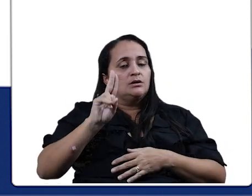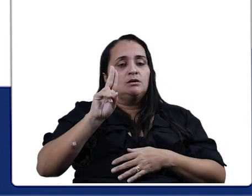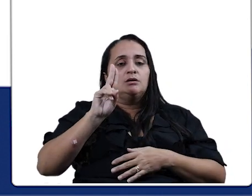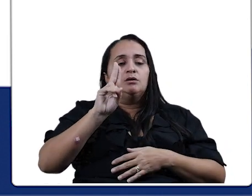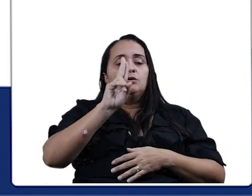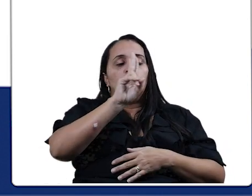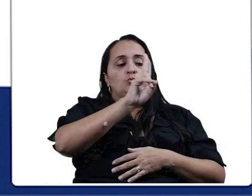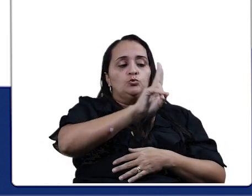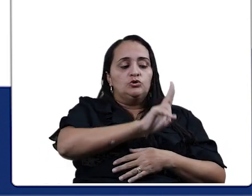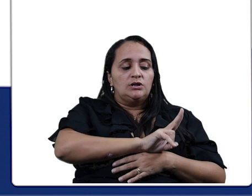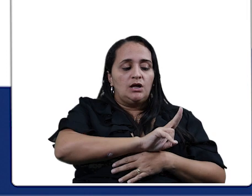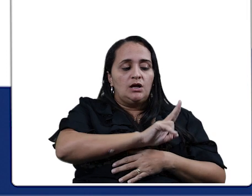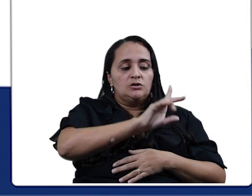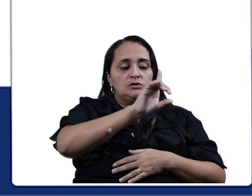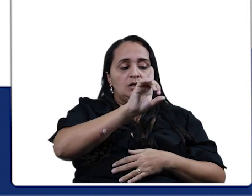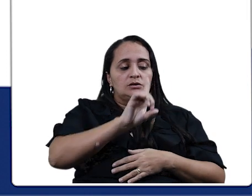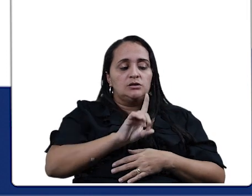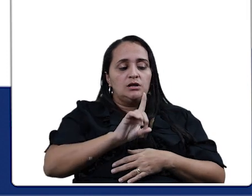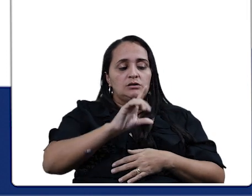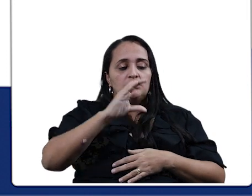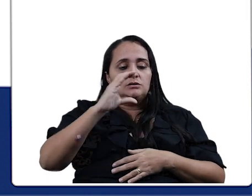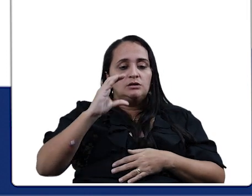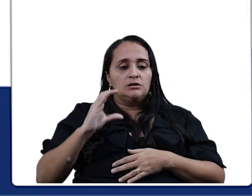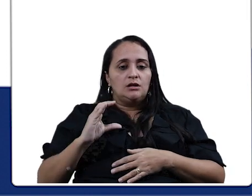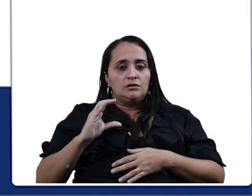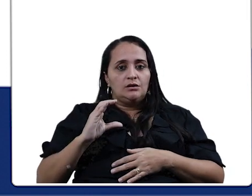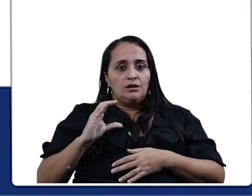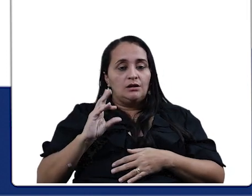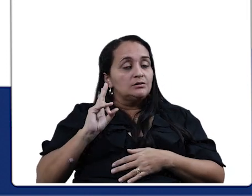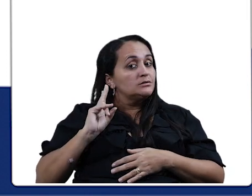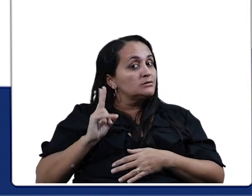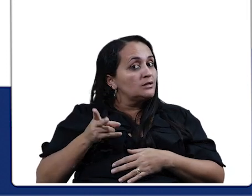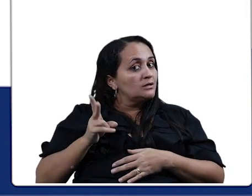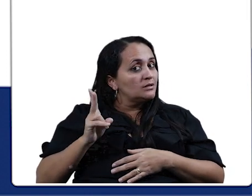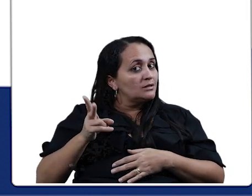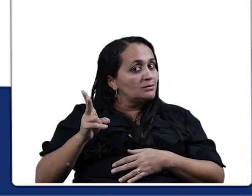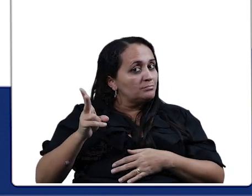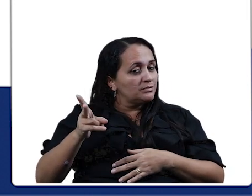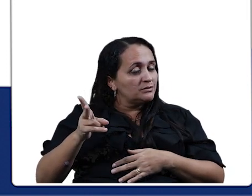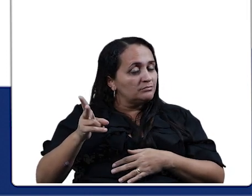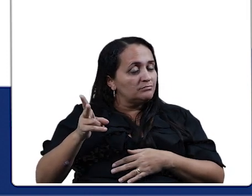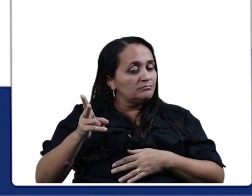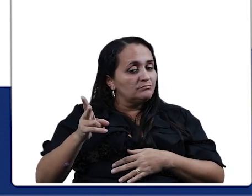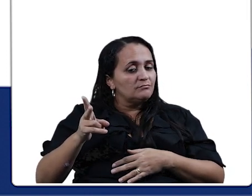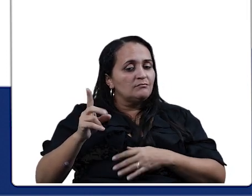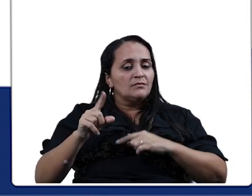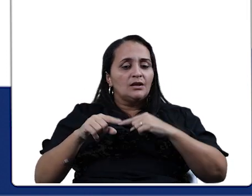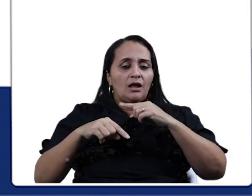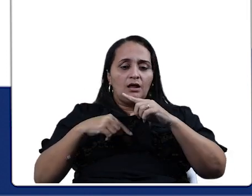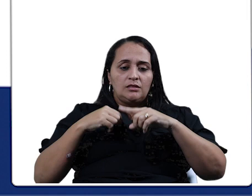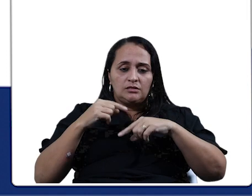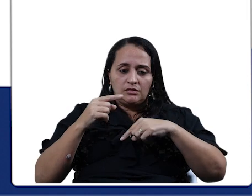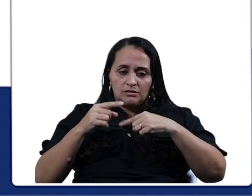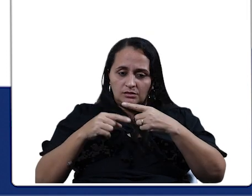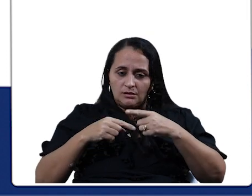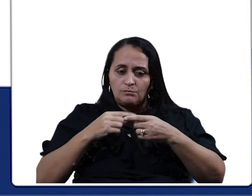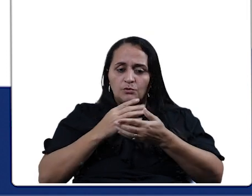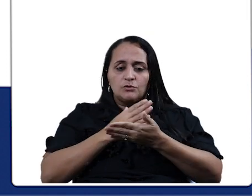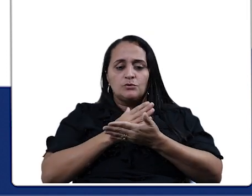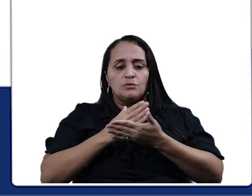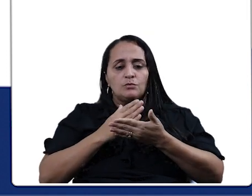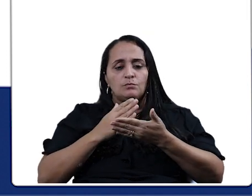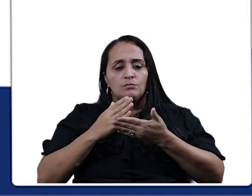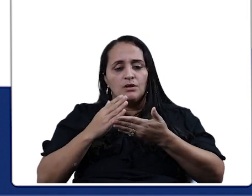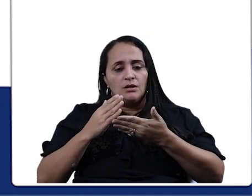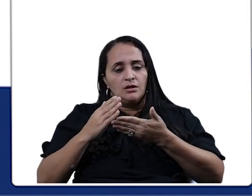a esquerda. E depois se repete. O que vai mudar é a classe, que logo no começo é